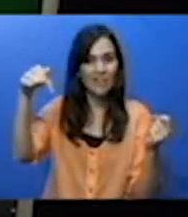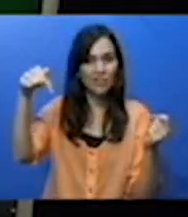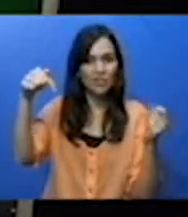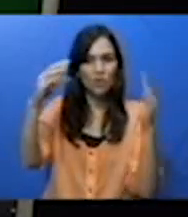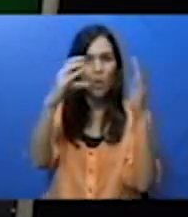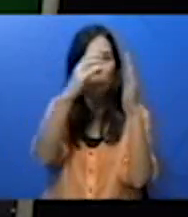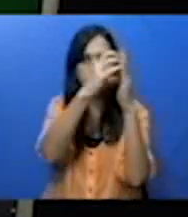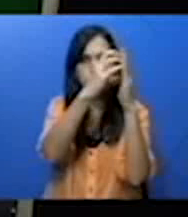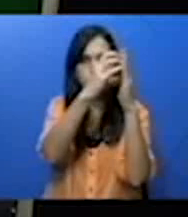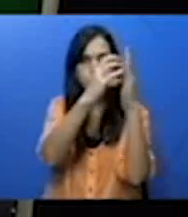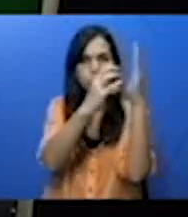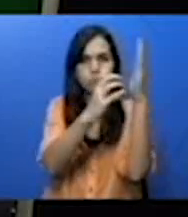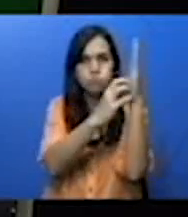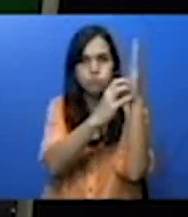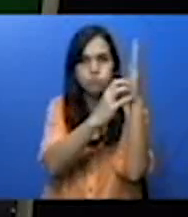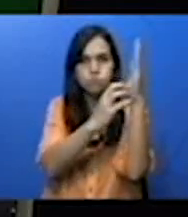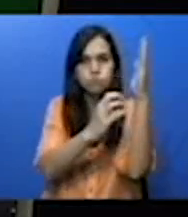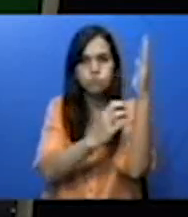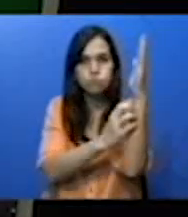7 estrofes, olha, tá?